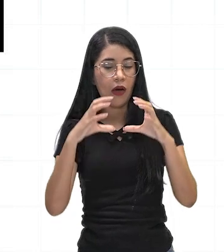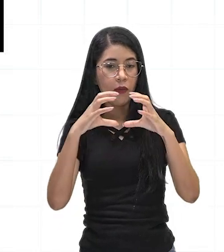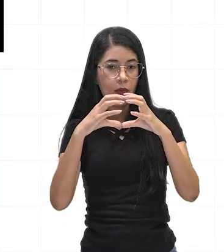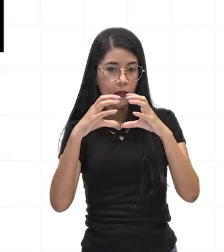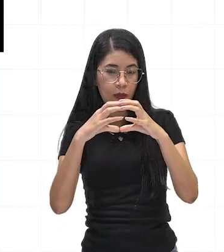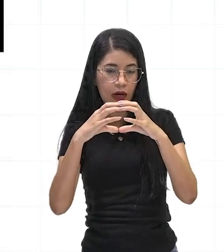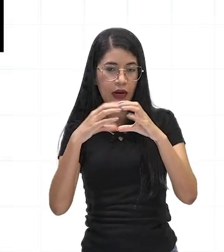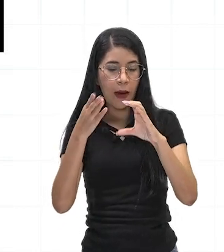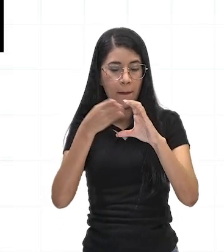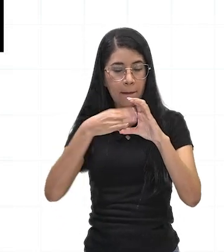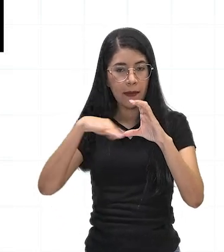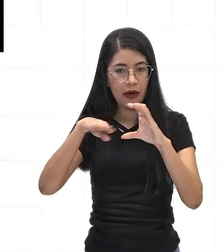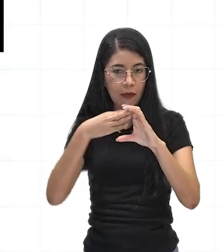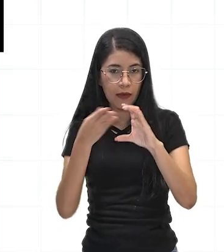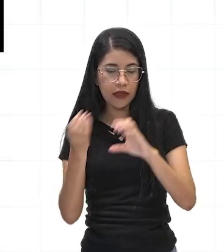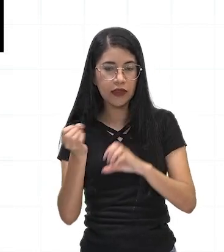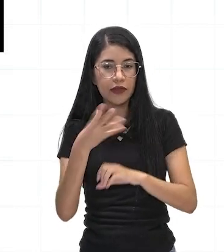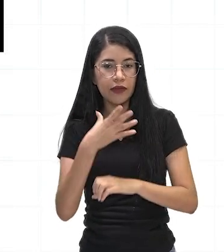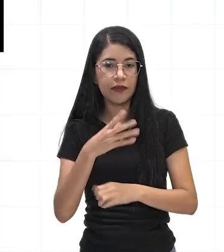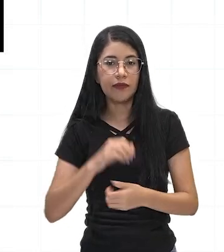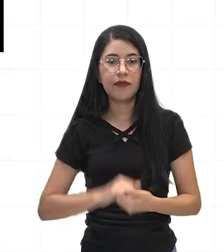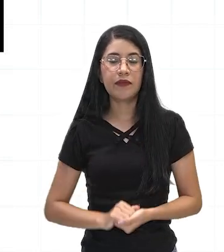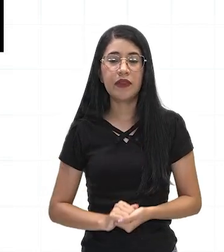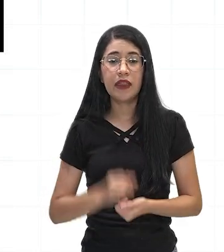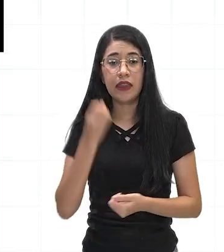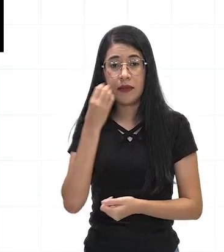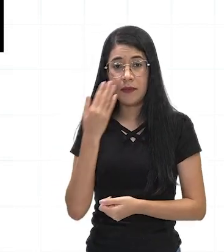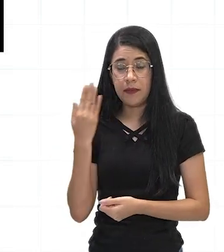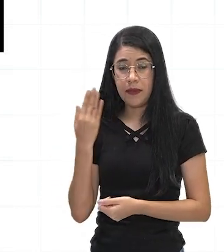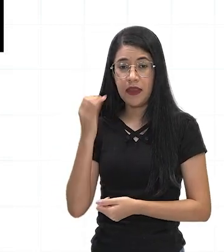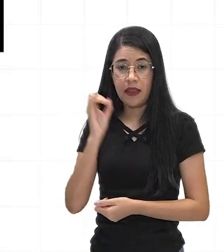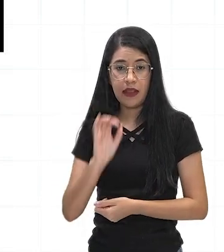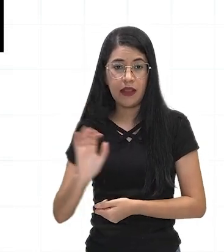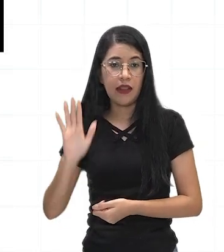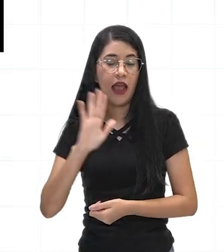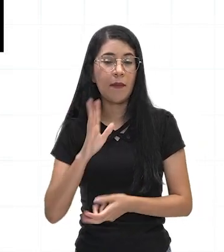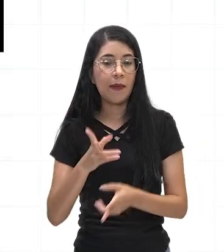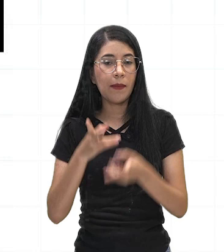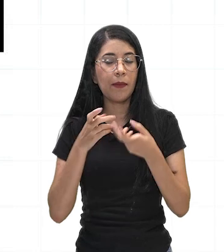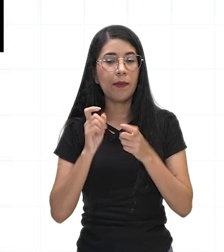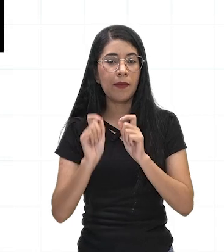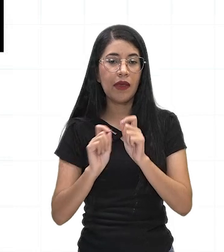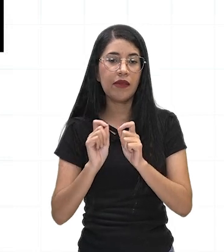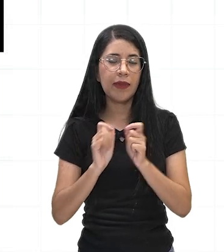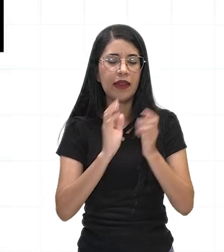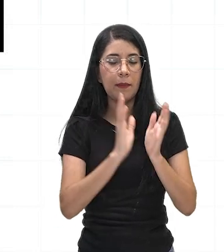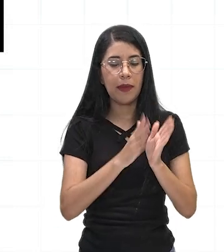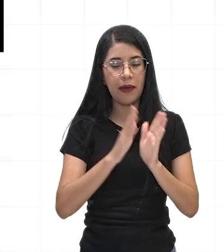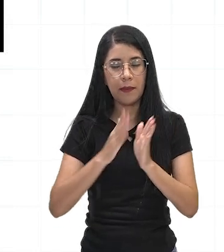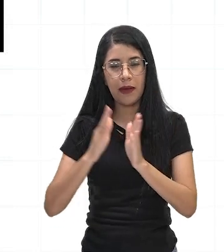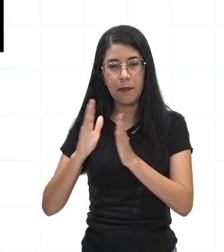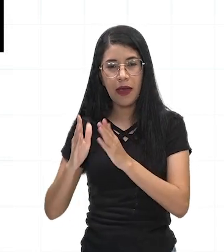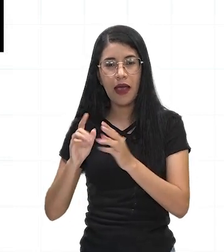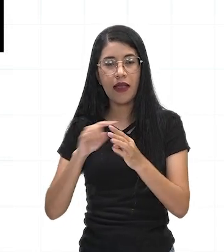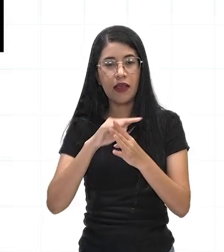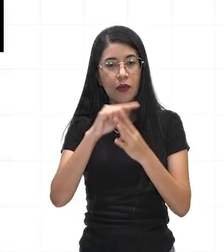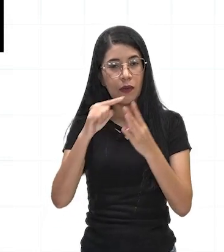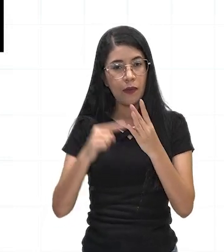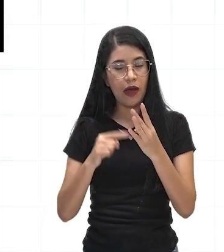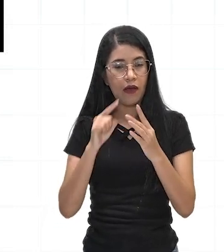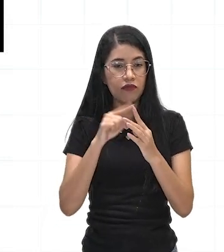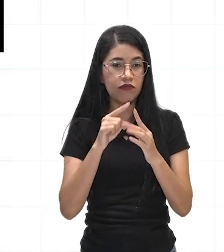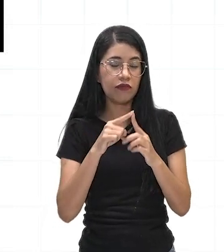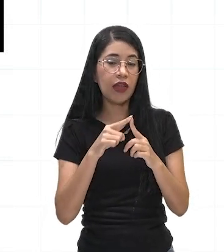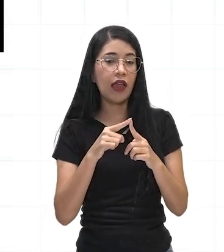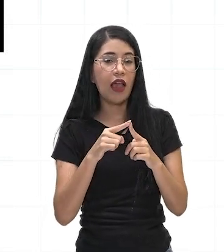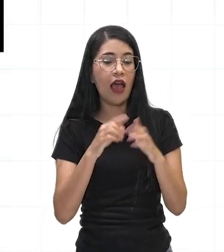cheia, minguante e nova. Então aí na imagem, você observa aí na sequência, né, nós temos a lua crescente,